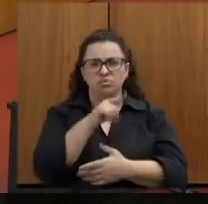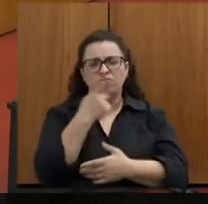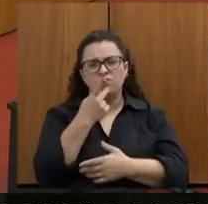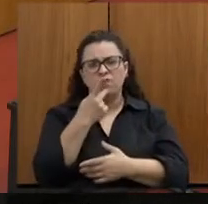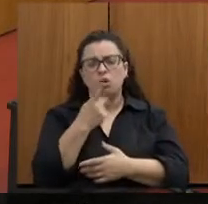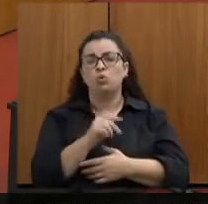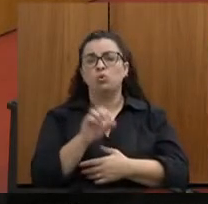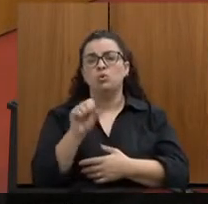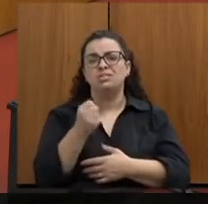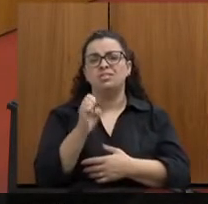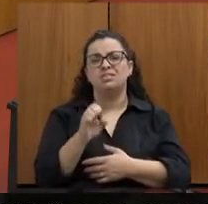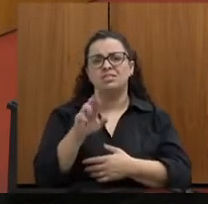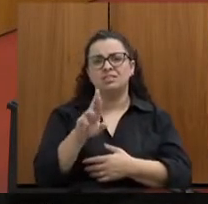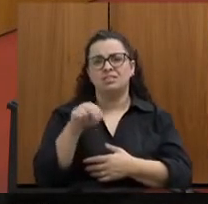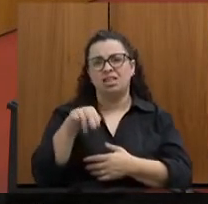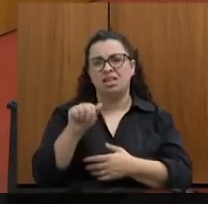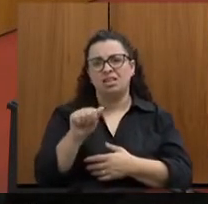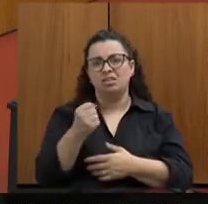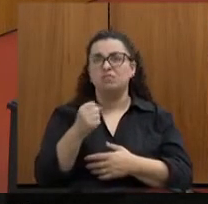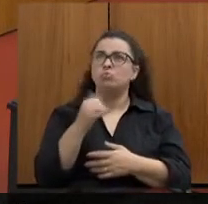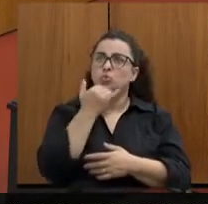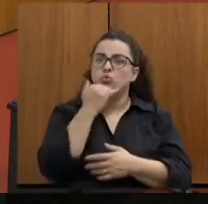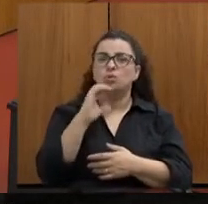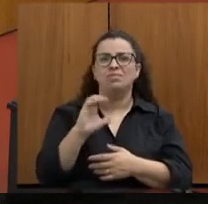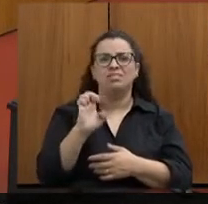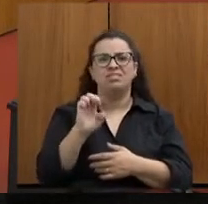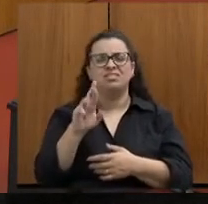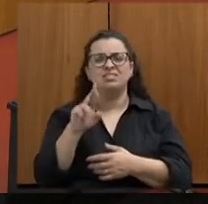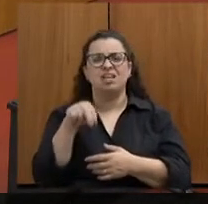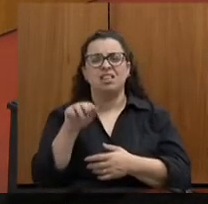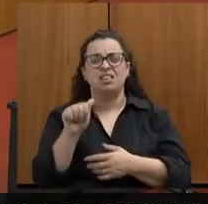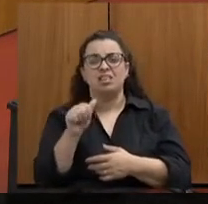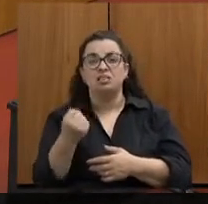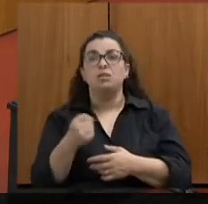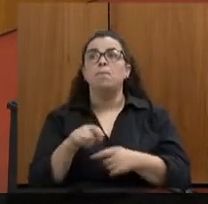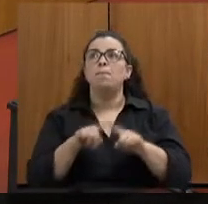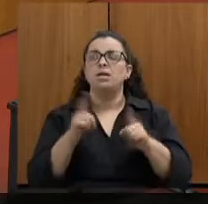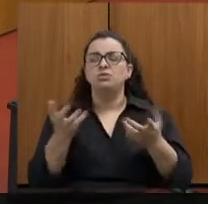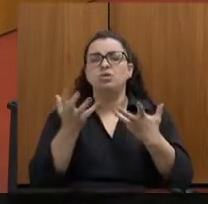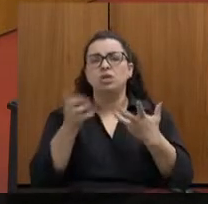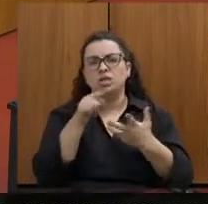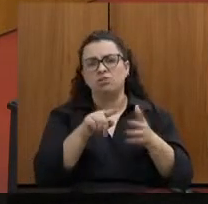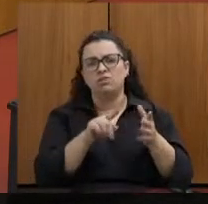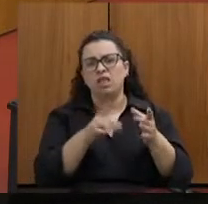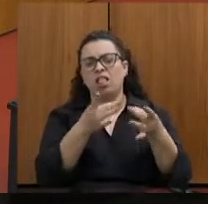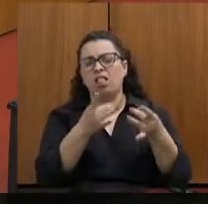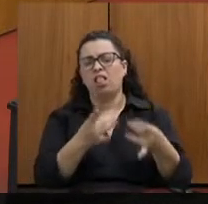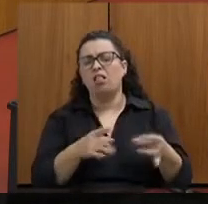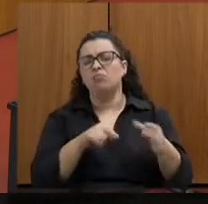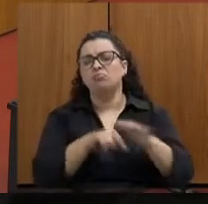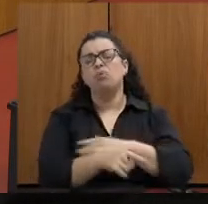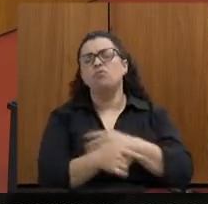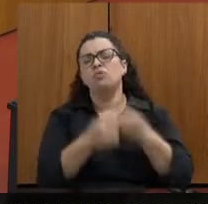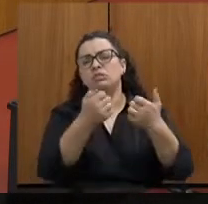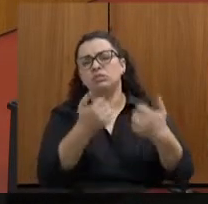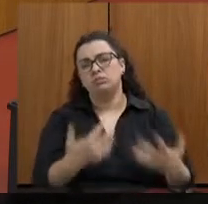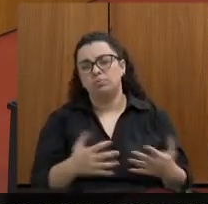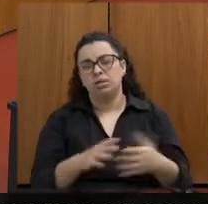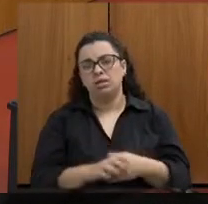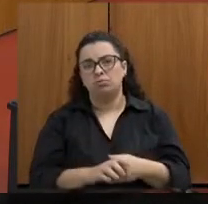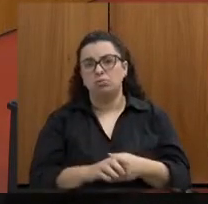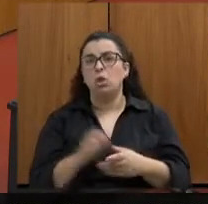mas eu gostaria de um aprofundamento, né, numa das recentes reuniões da Comissão em Defesa dos Direitos da Mulher, nós